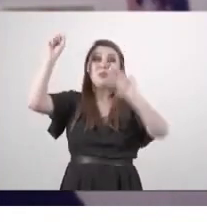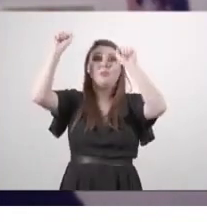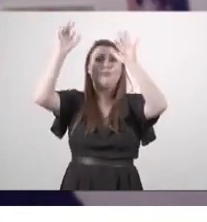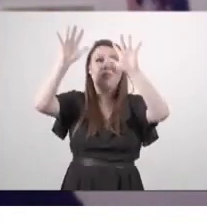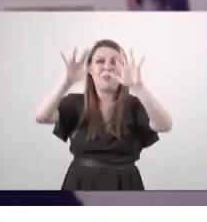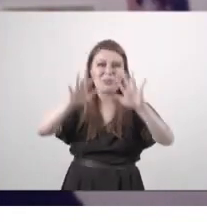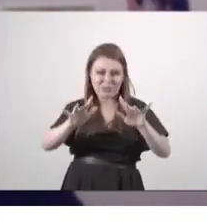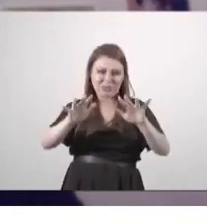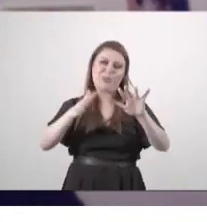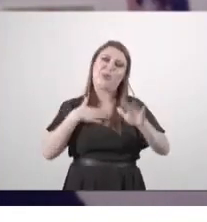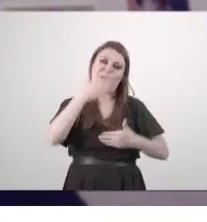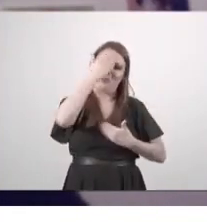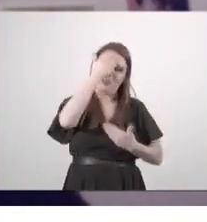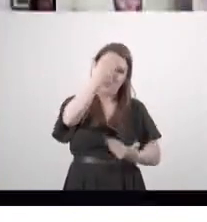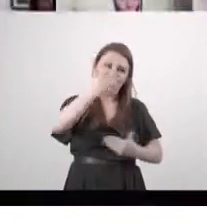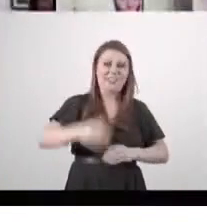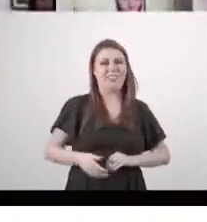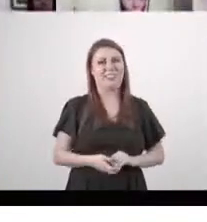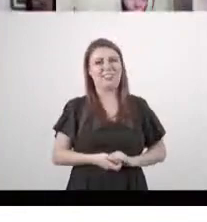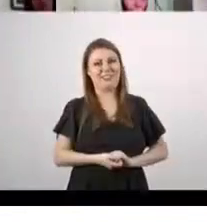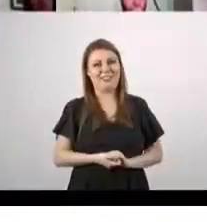todos. Muito obrigado.